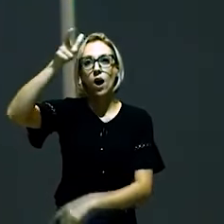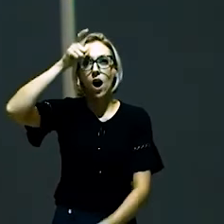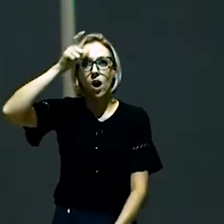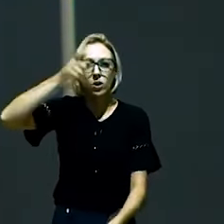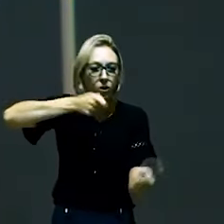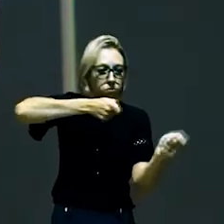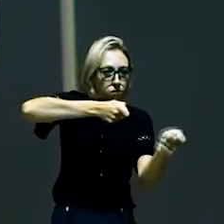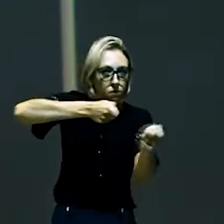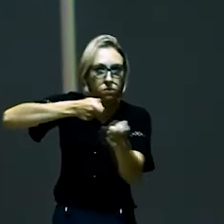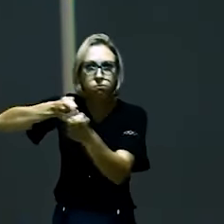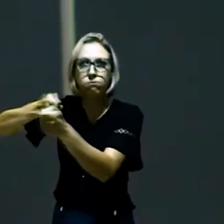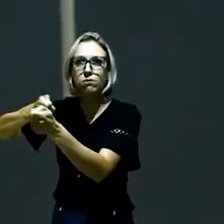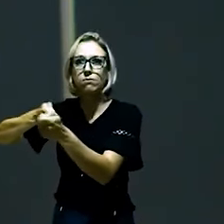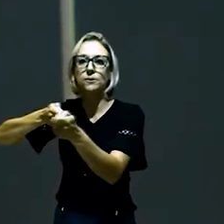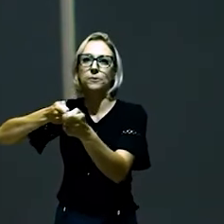na sua vida.